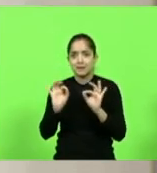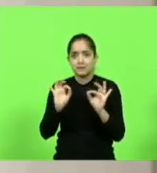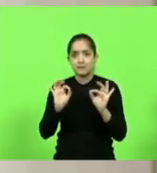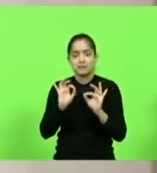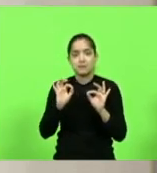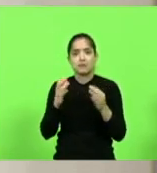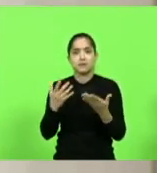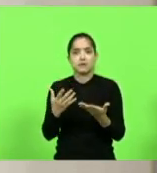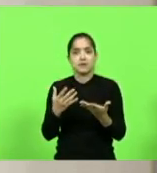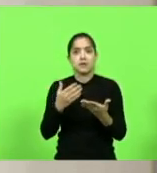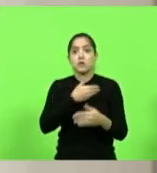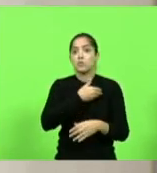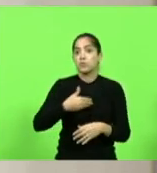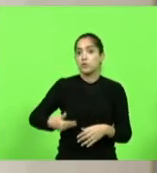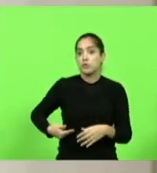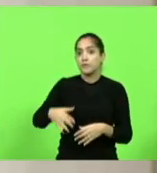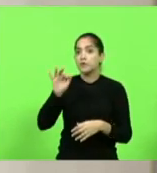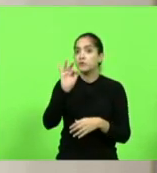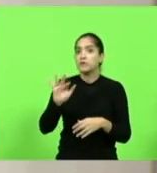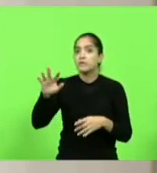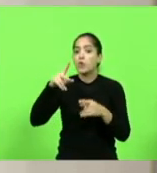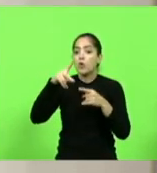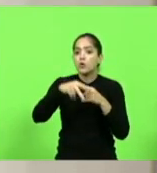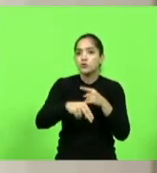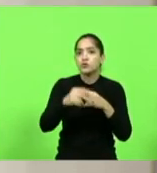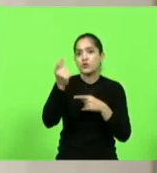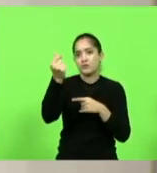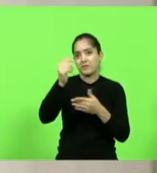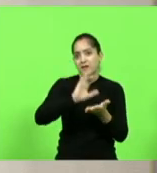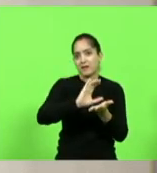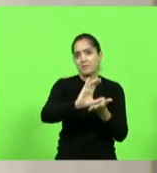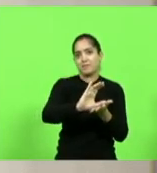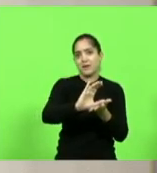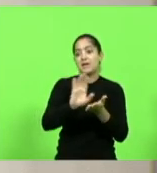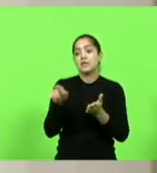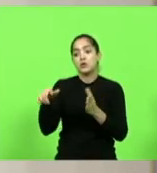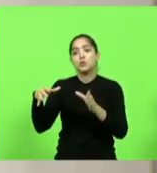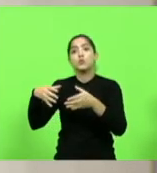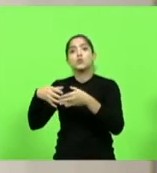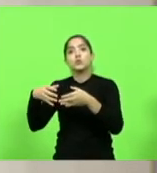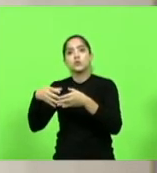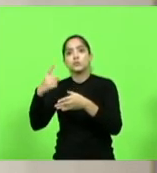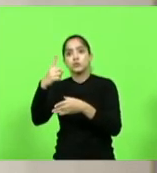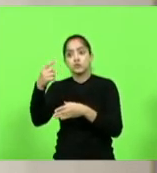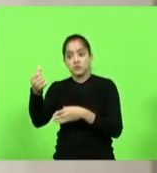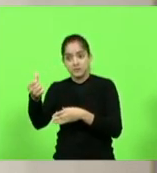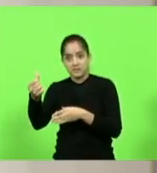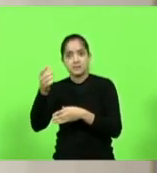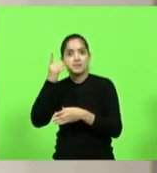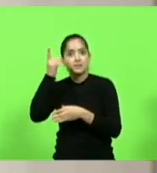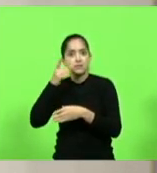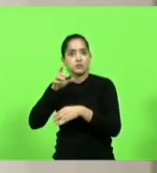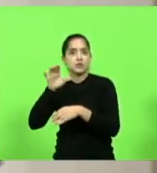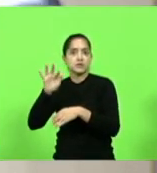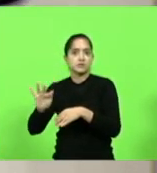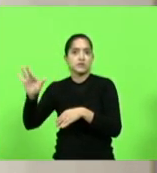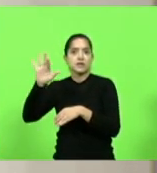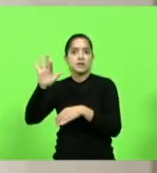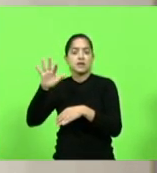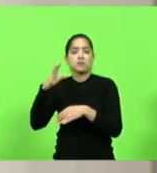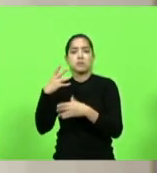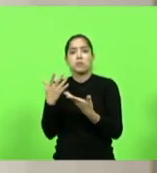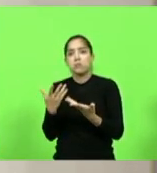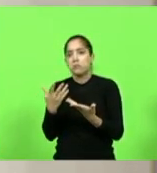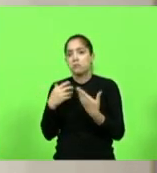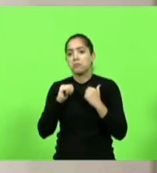o governo federal cortou recurso e a bancada federal dos 16 deputados ficou dormindo. Não teve